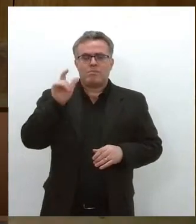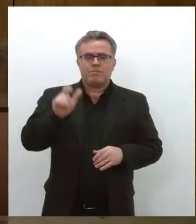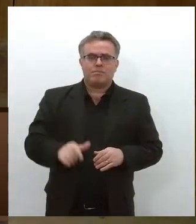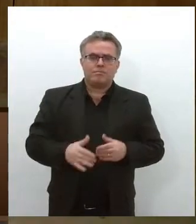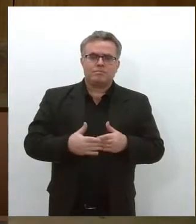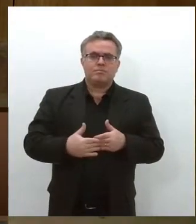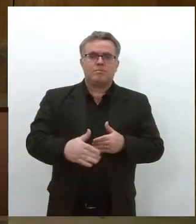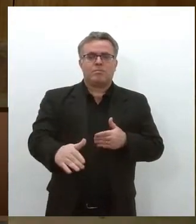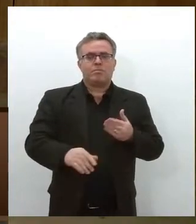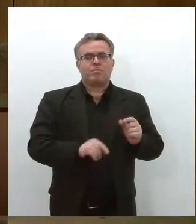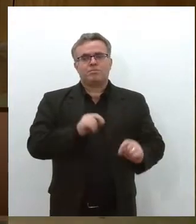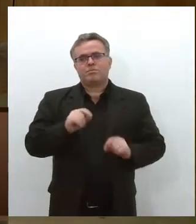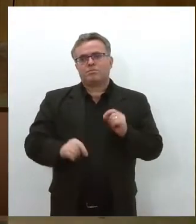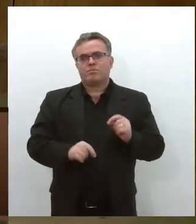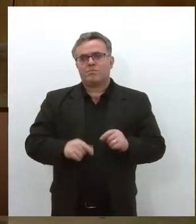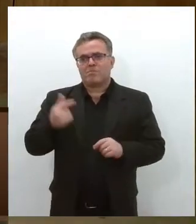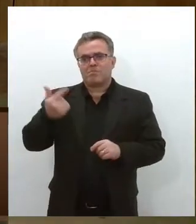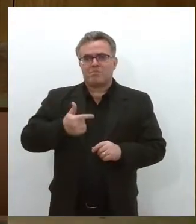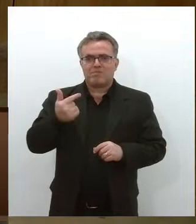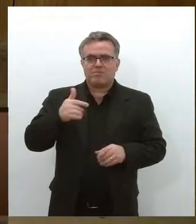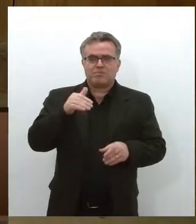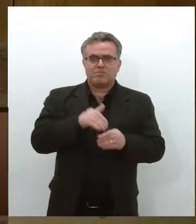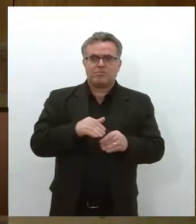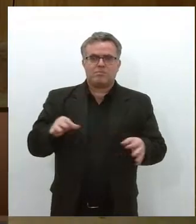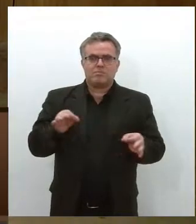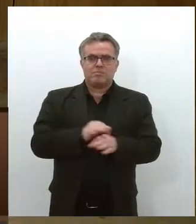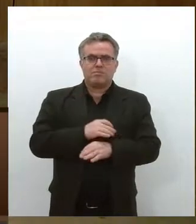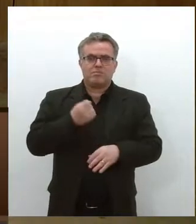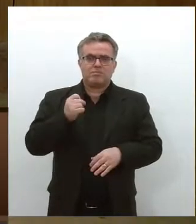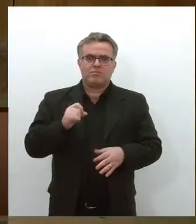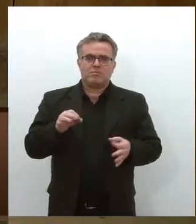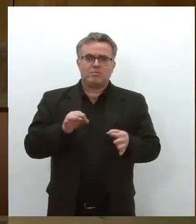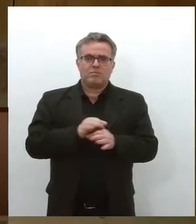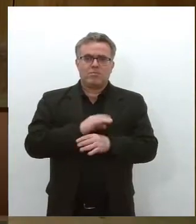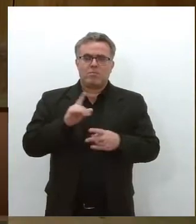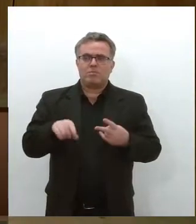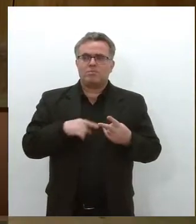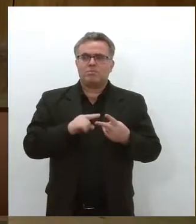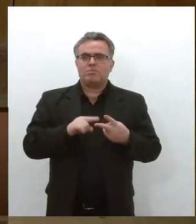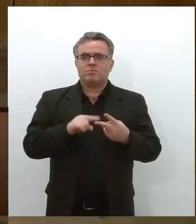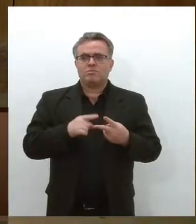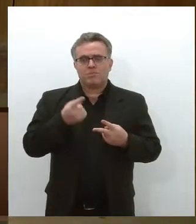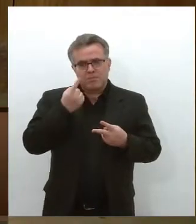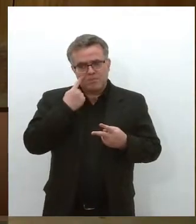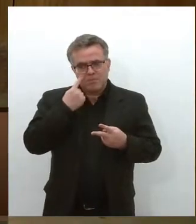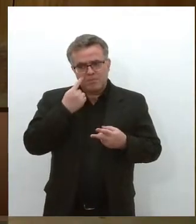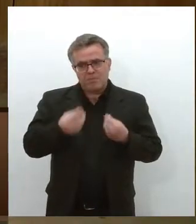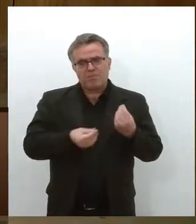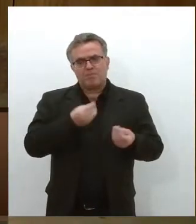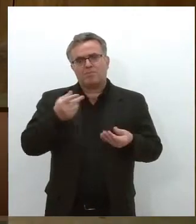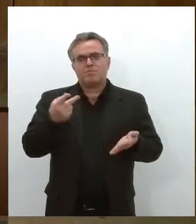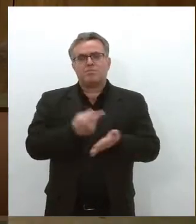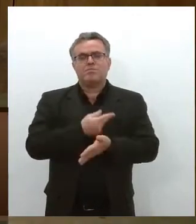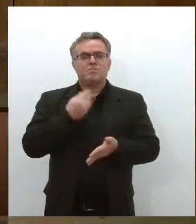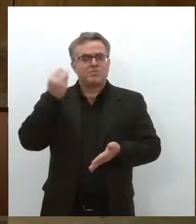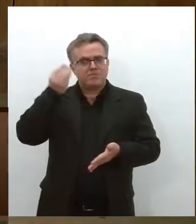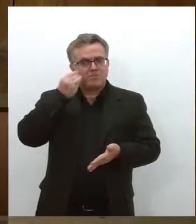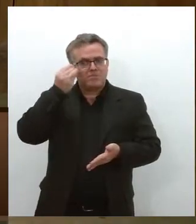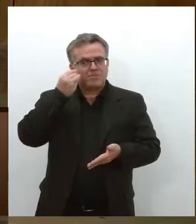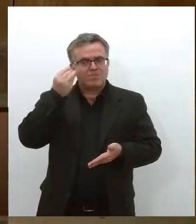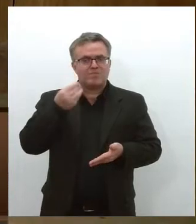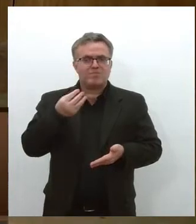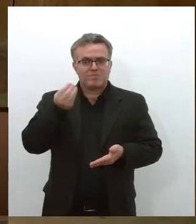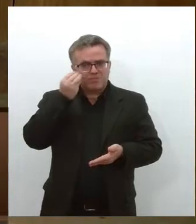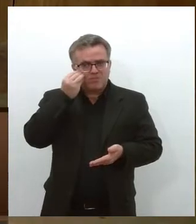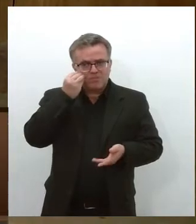legislatura, foi a segunda mais votada do estado. A gente vai conversar com ela no segundo bloco, justamente para saber como foi essa experiência e a expectativa, né, para estar